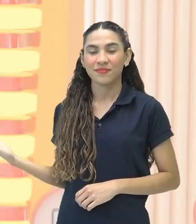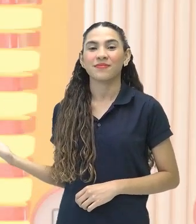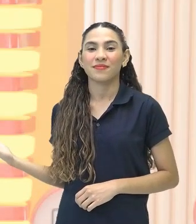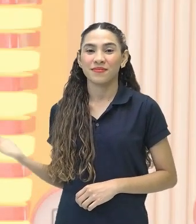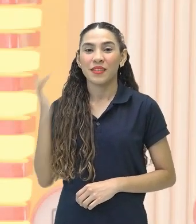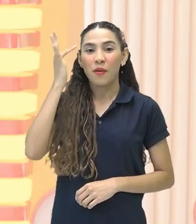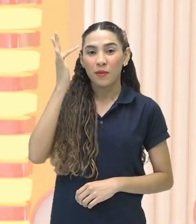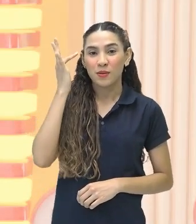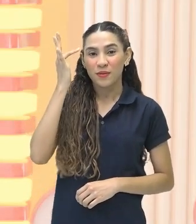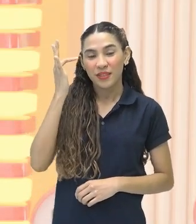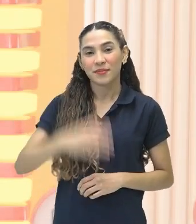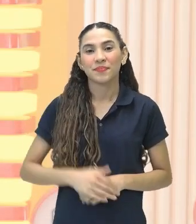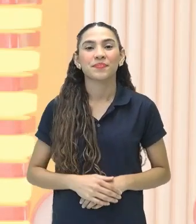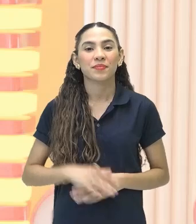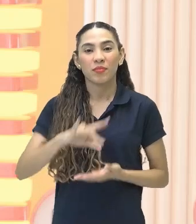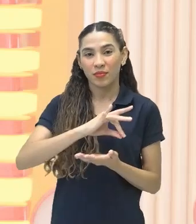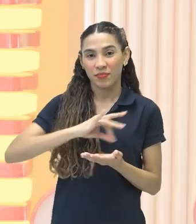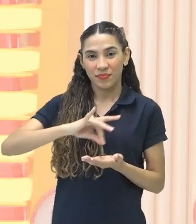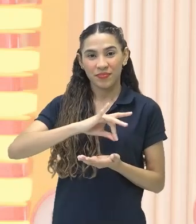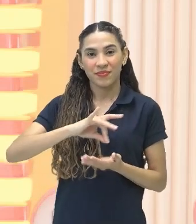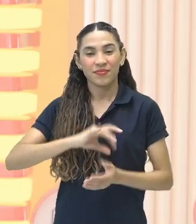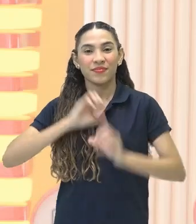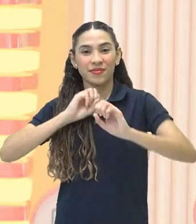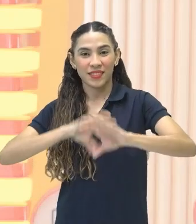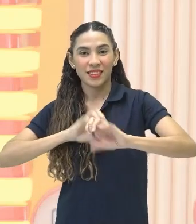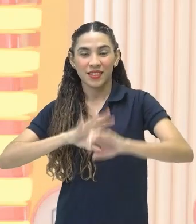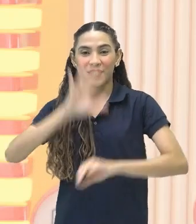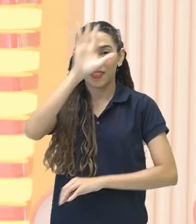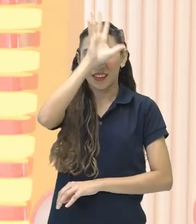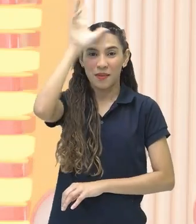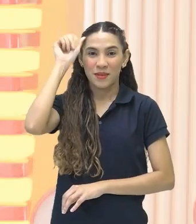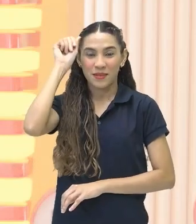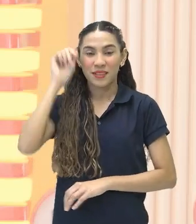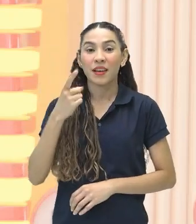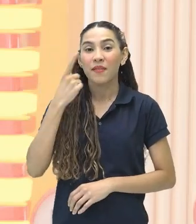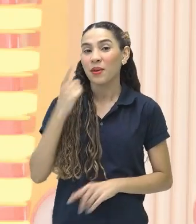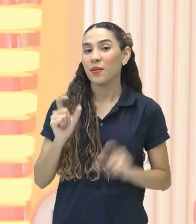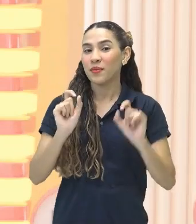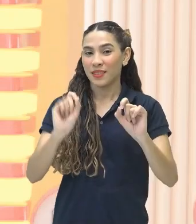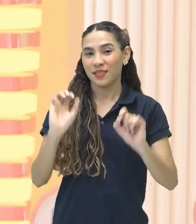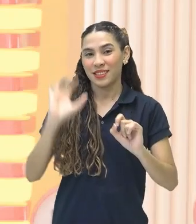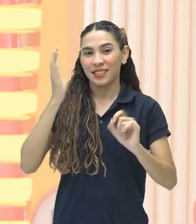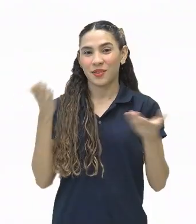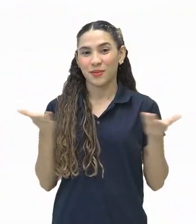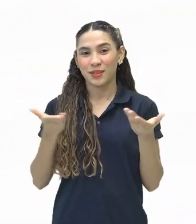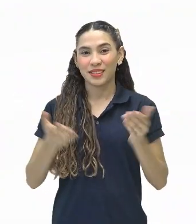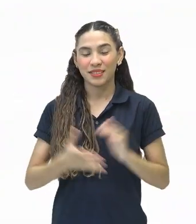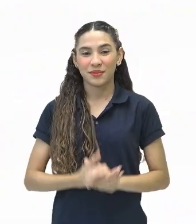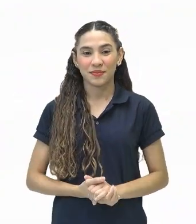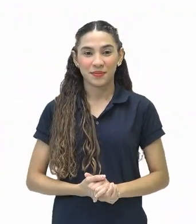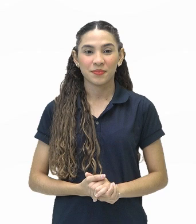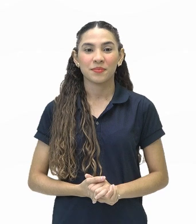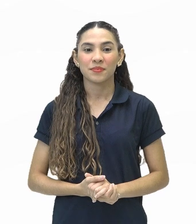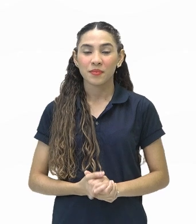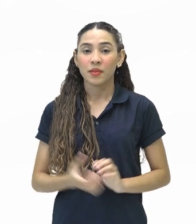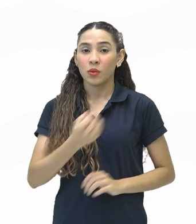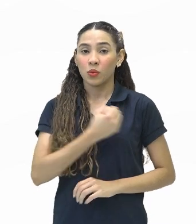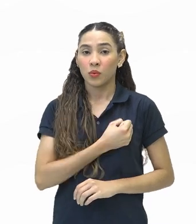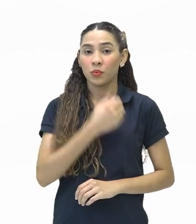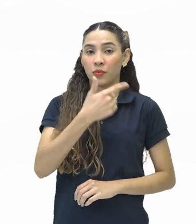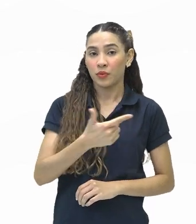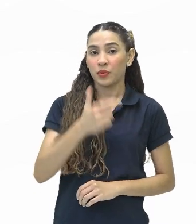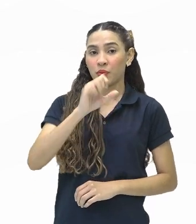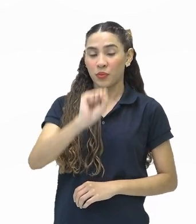de Filosofia, do Centro de Mídias do Amazonas. Vamos ver o que vai acontecer na nossa aula? Aula de